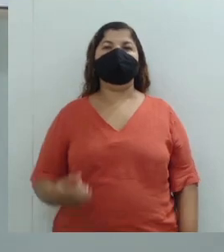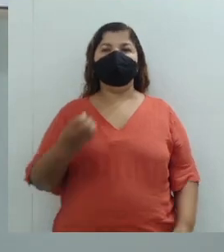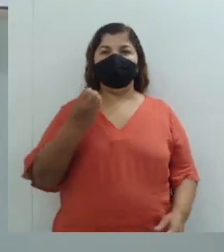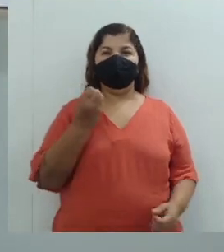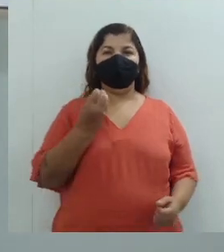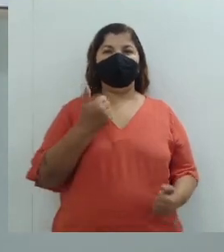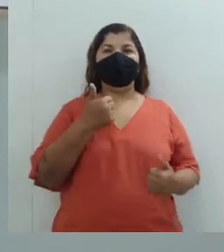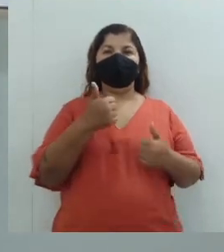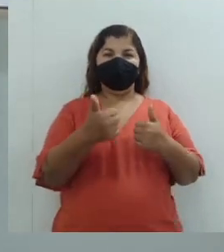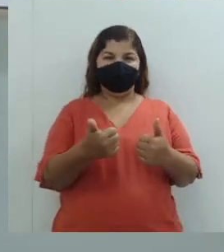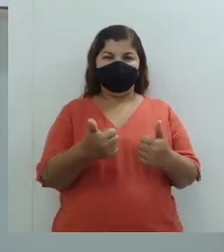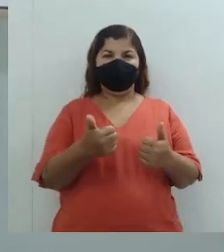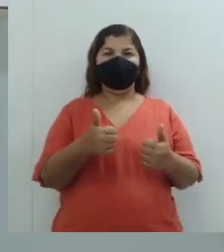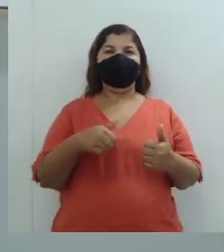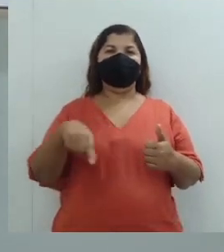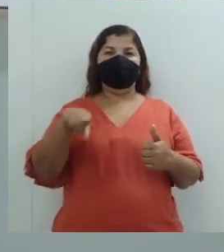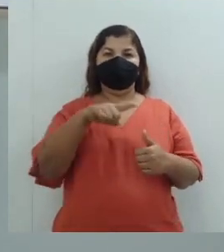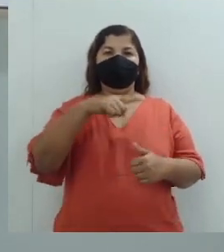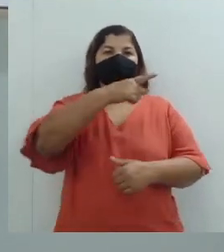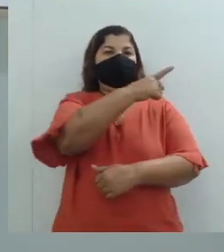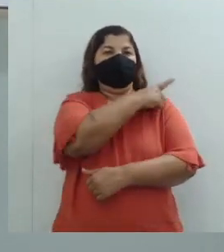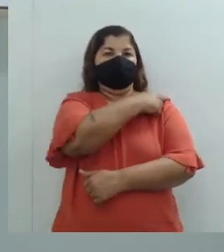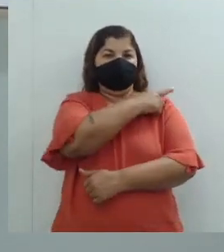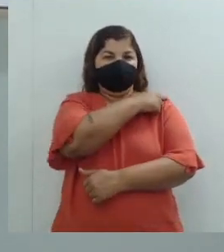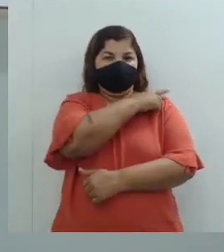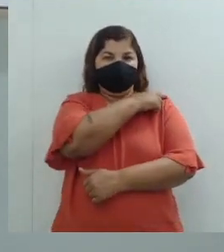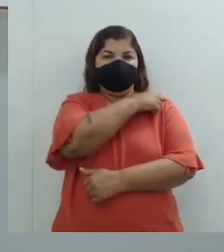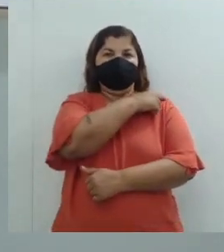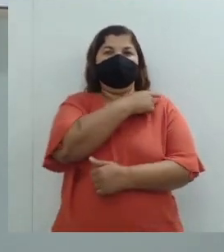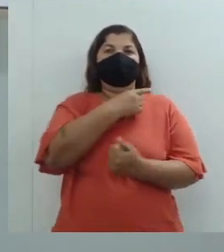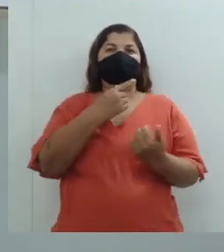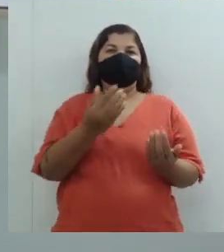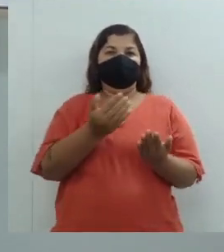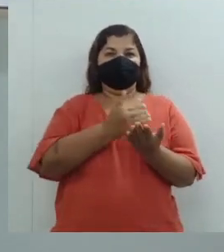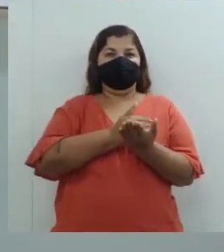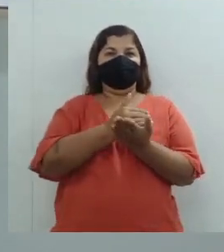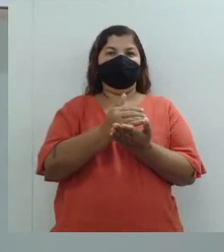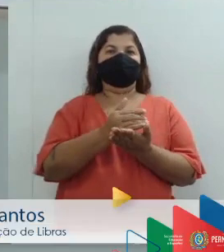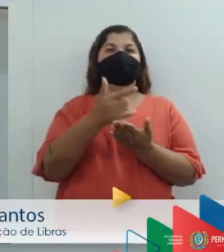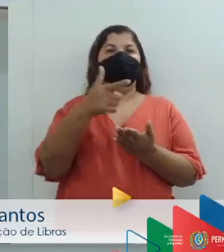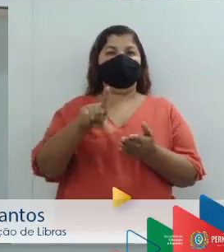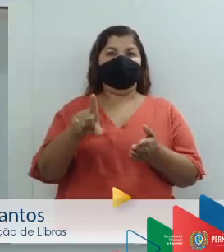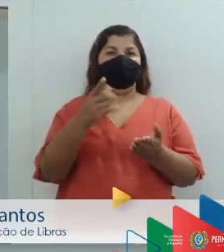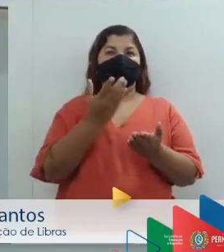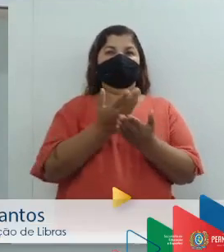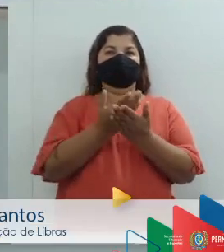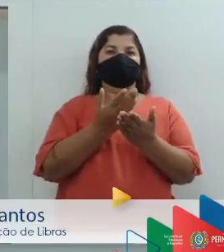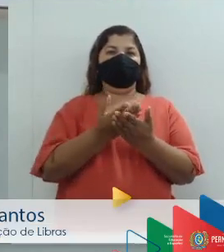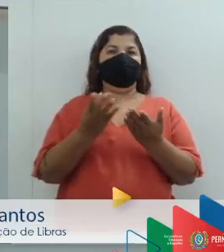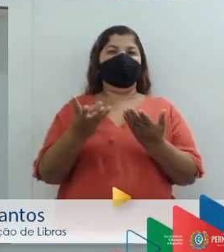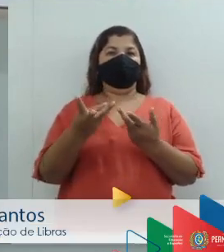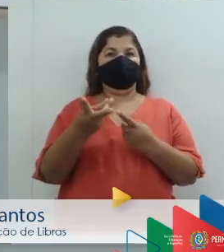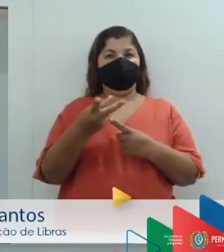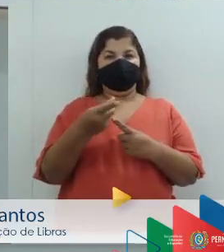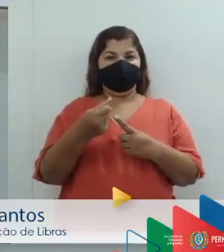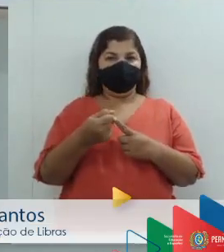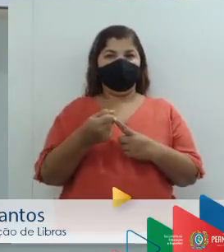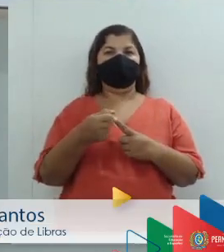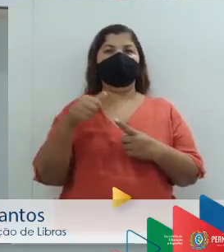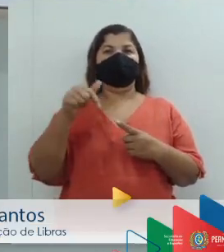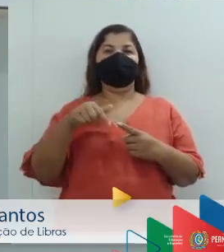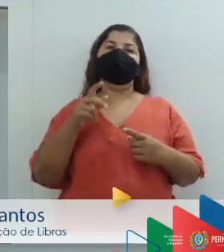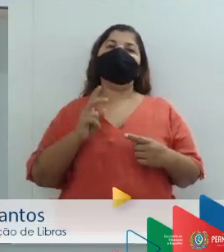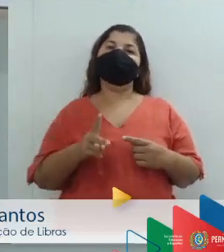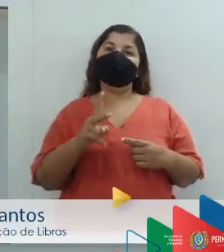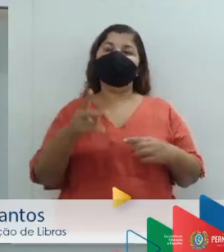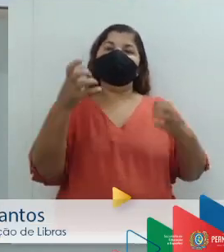Olá, turma, pessoal do primeiro ano especificamente. Vamos dar início a mais uma aula de física, né? E hoje a gente vai continuar